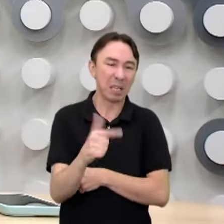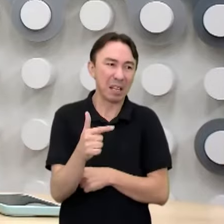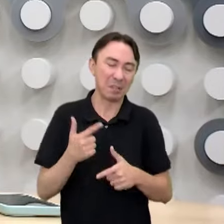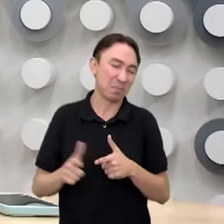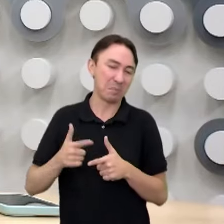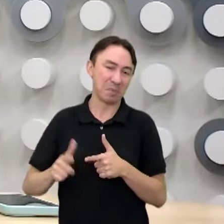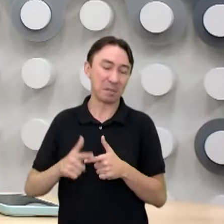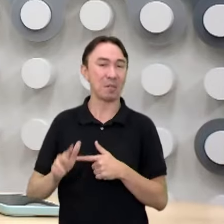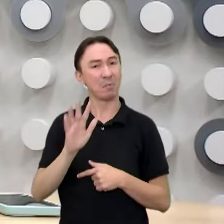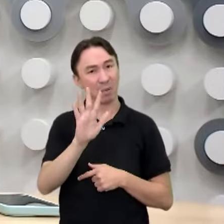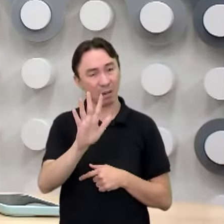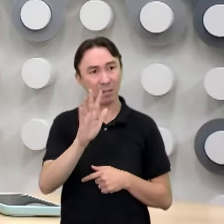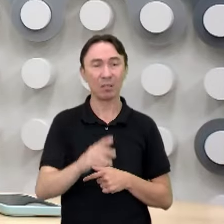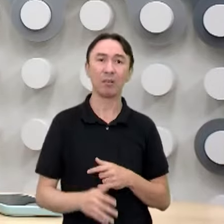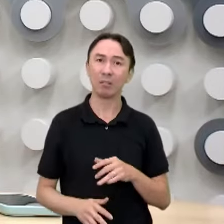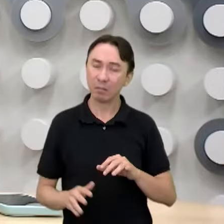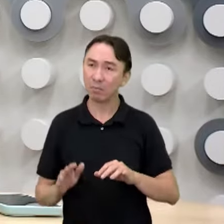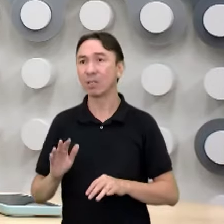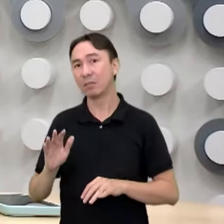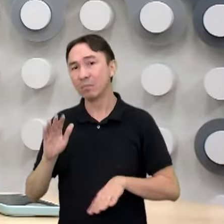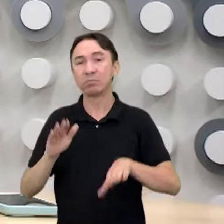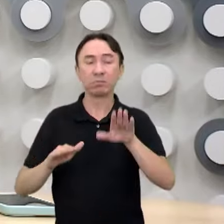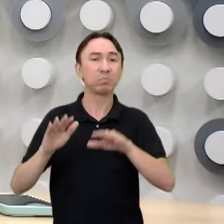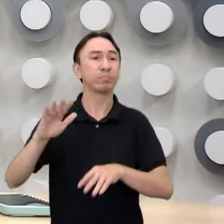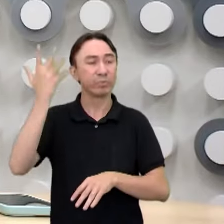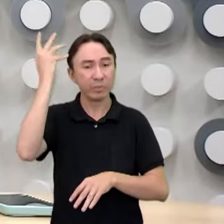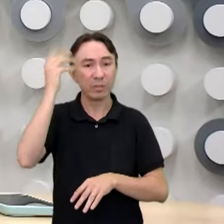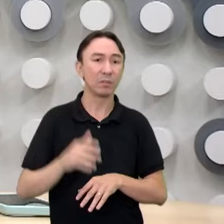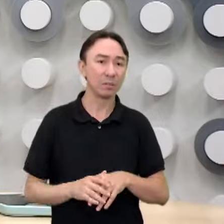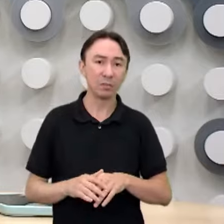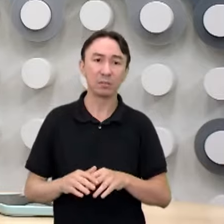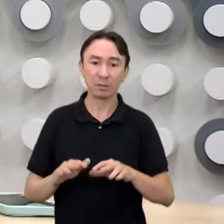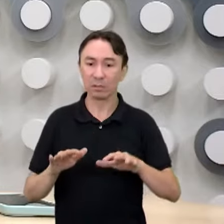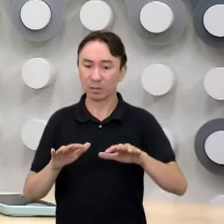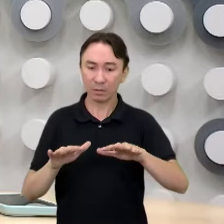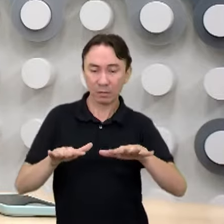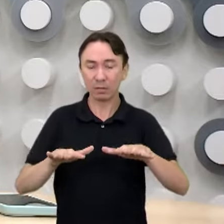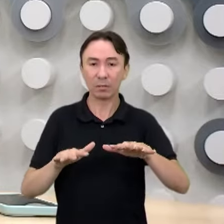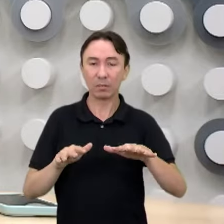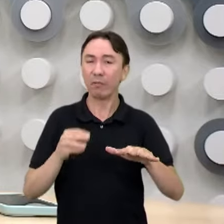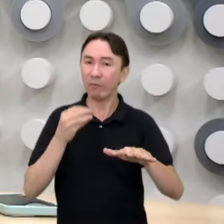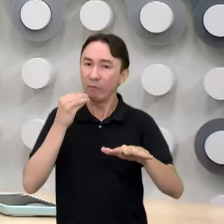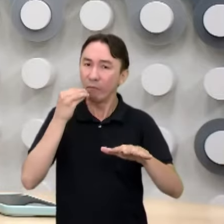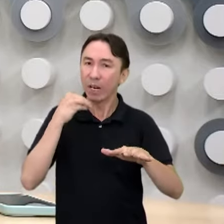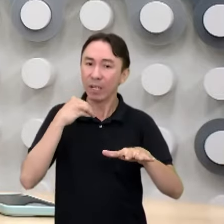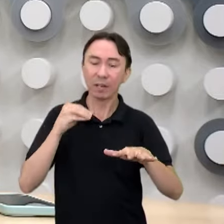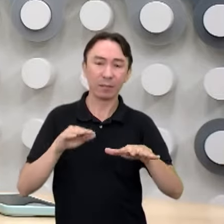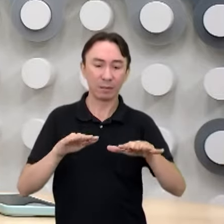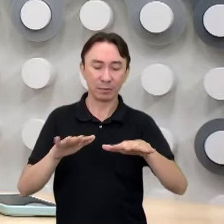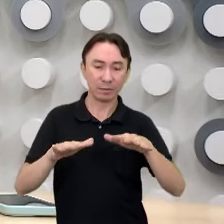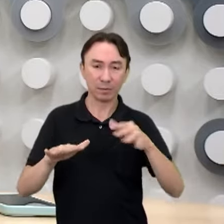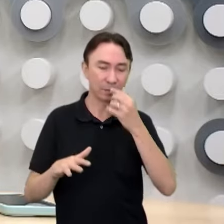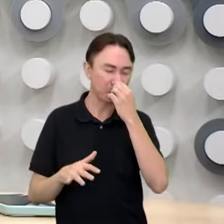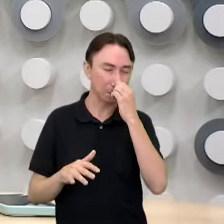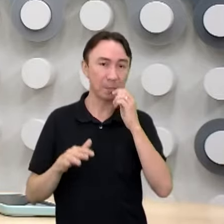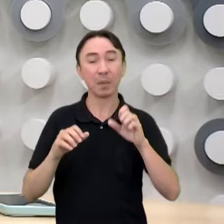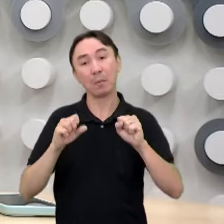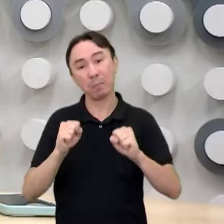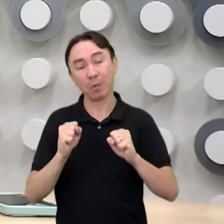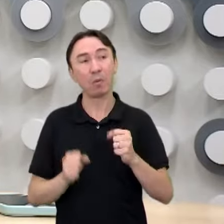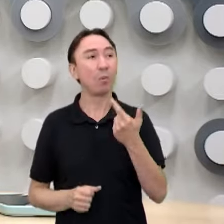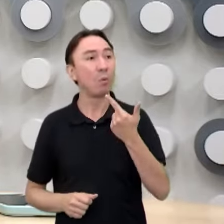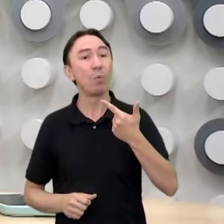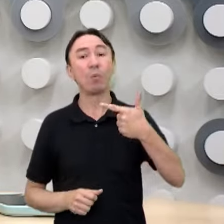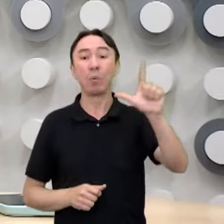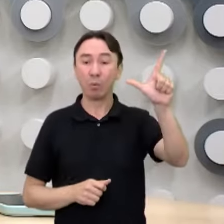viu várias vezes aí, várias, né, situações que houve tremores de terras, ou por reflexo de outros tremores